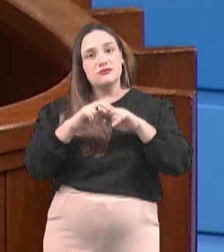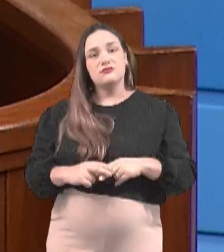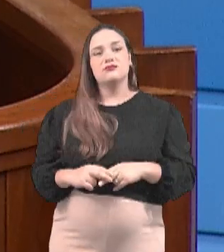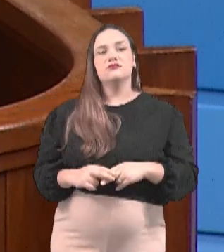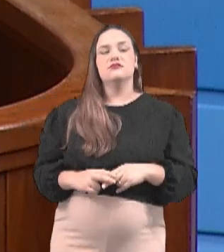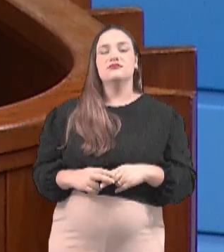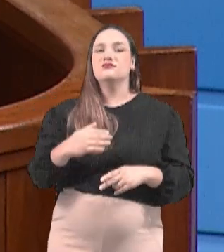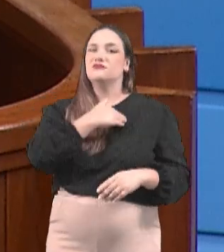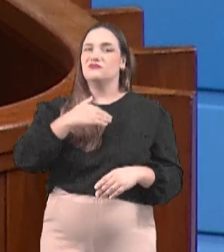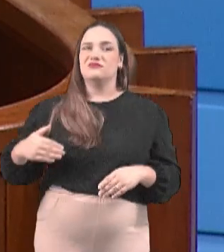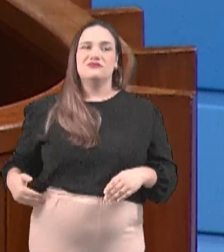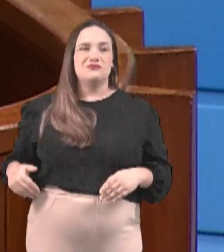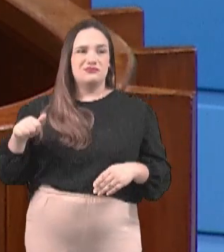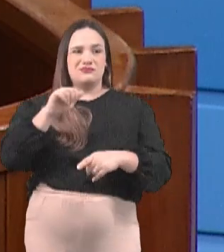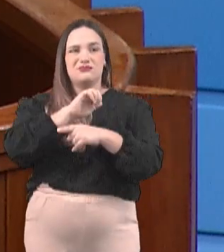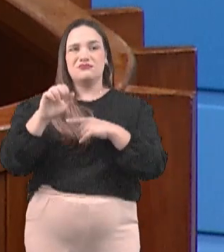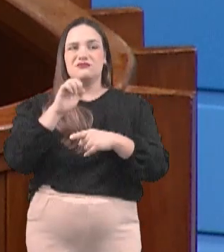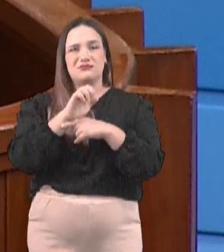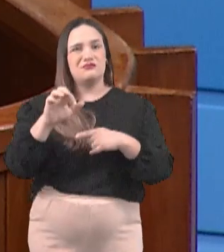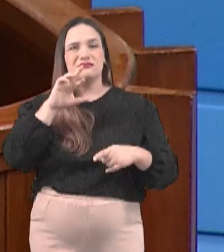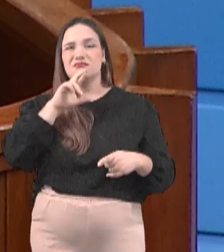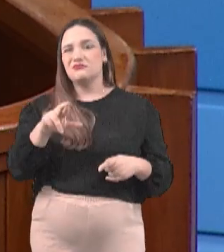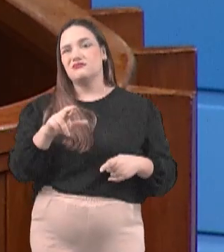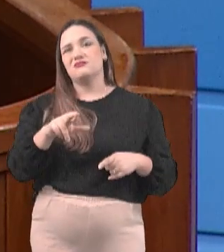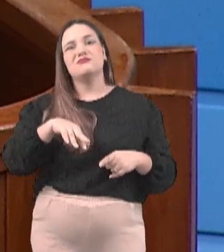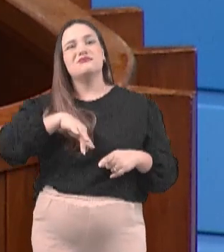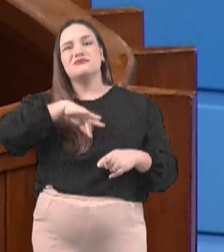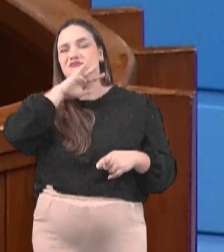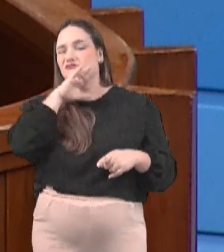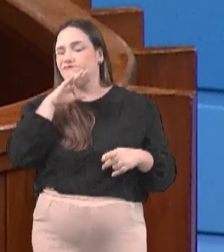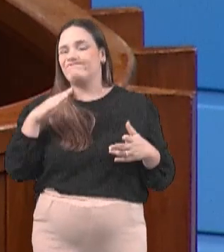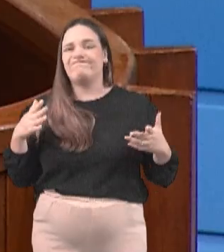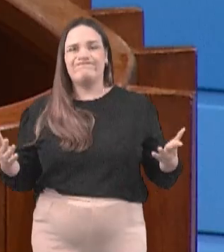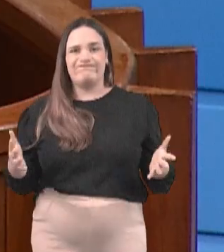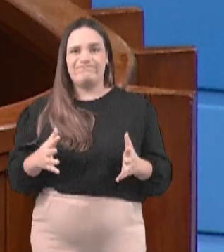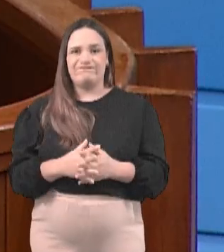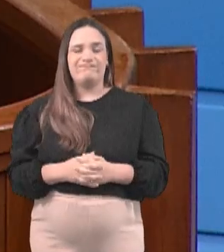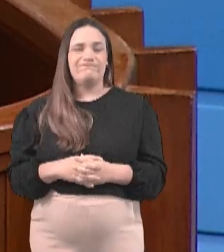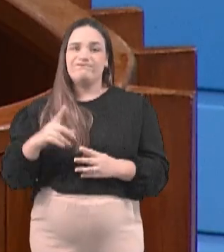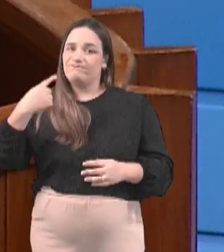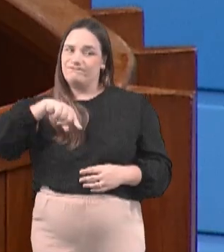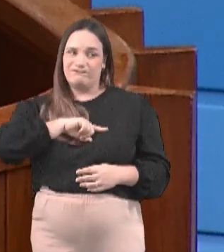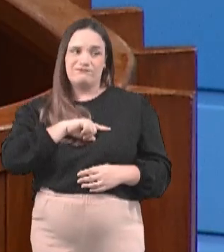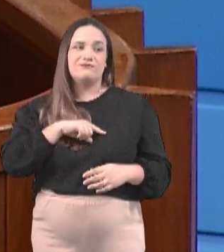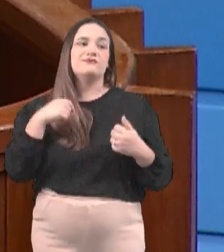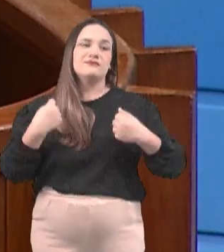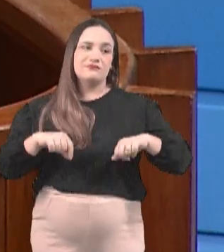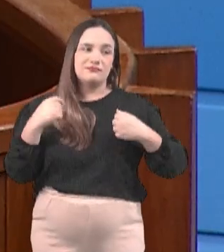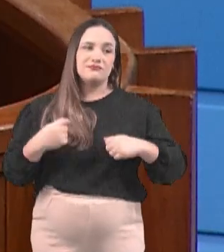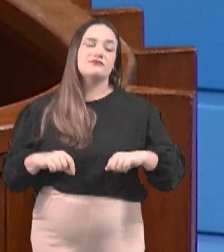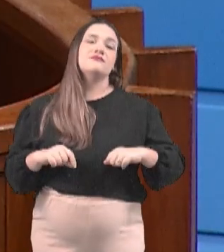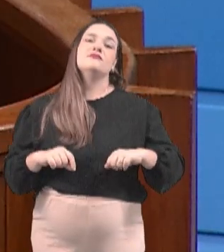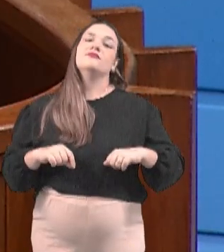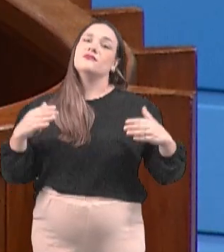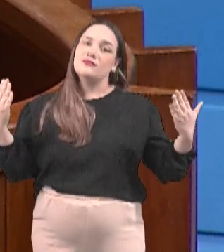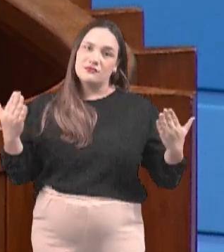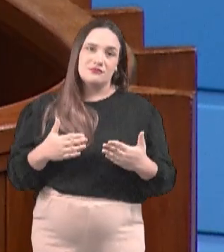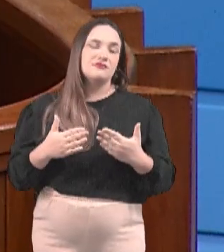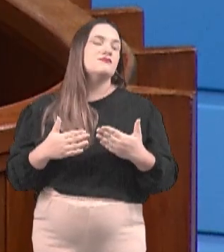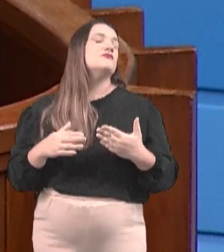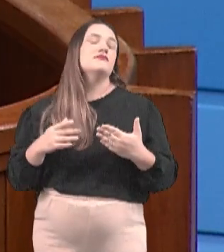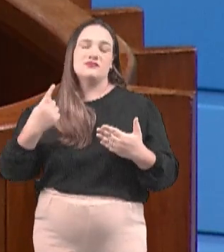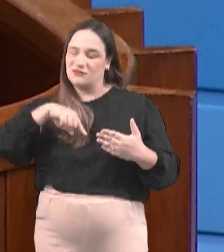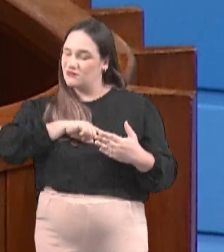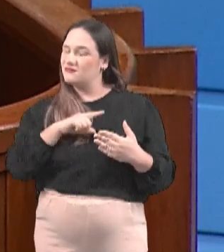Estado tem trazido para a escola é resultado trágico. E nós vamos ter muito mais